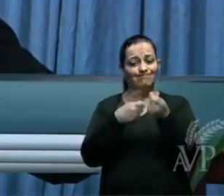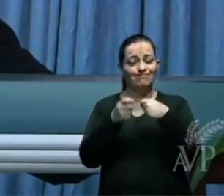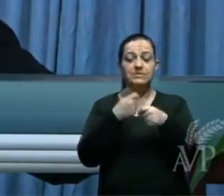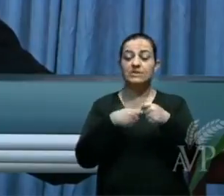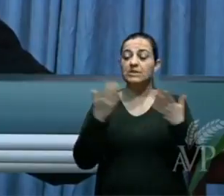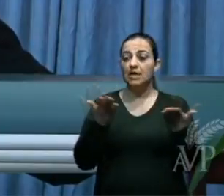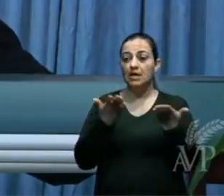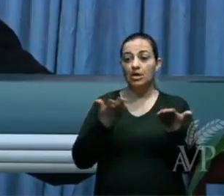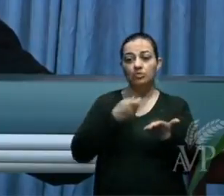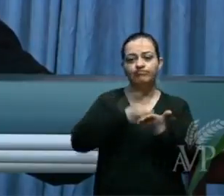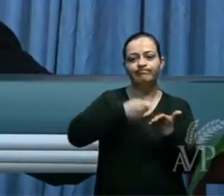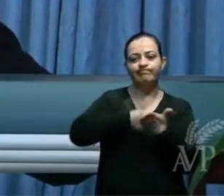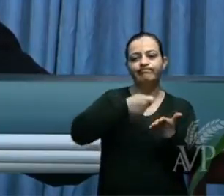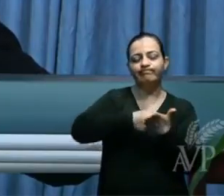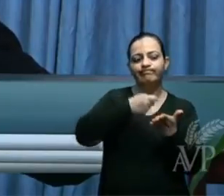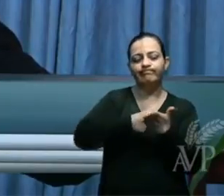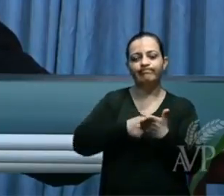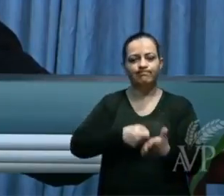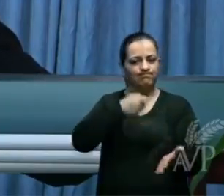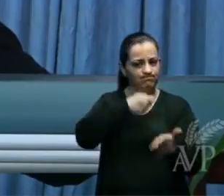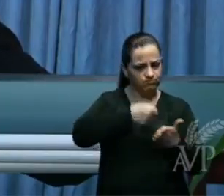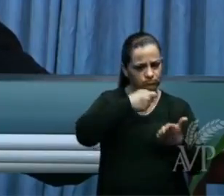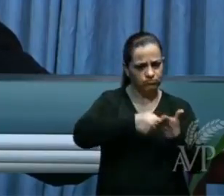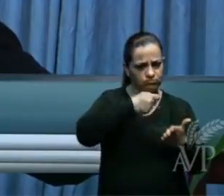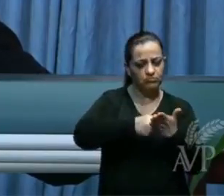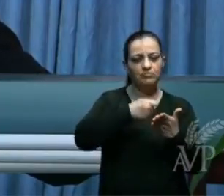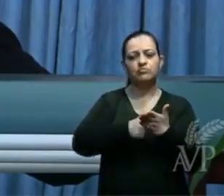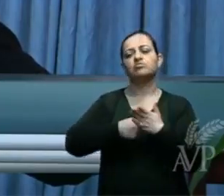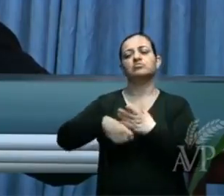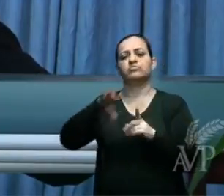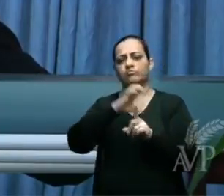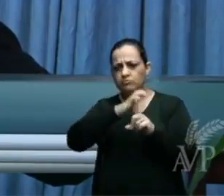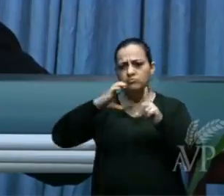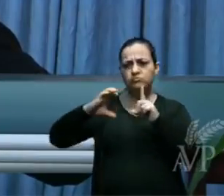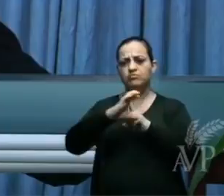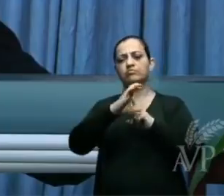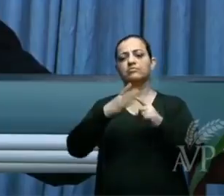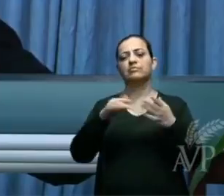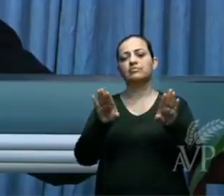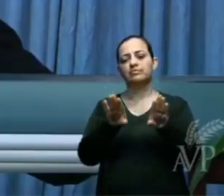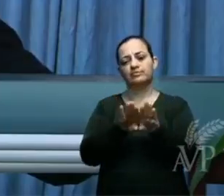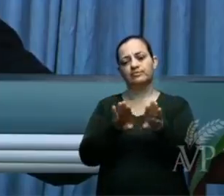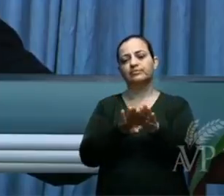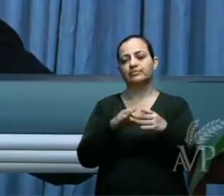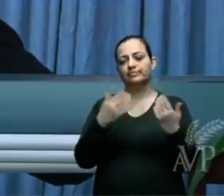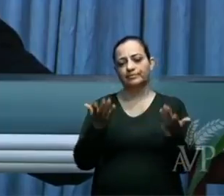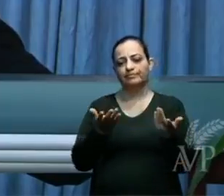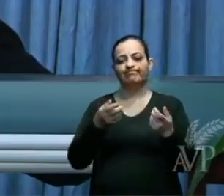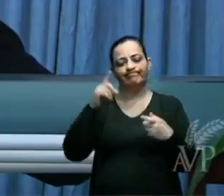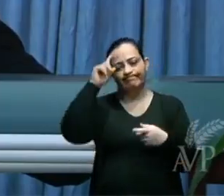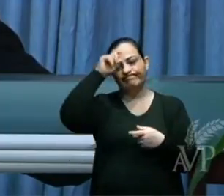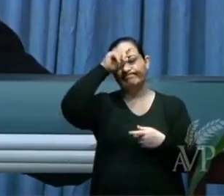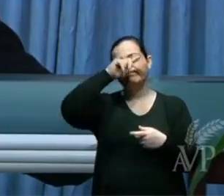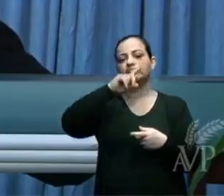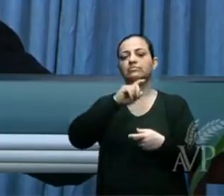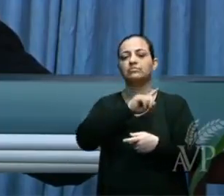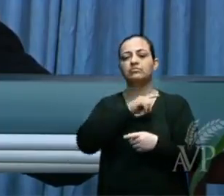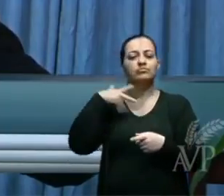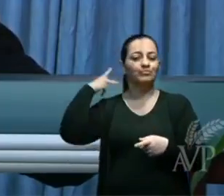colocar o comunismo lá em pondo impondo e